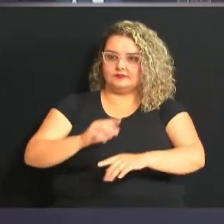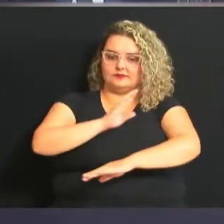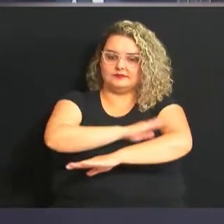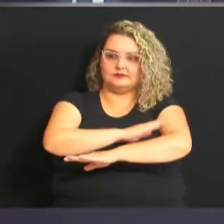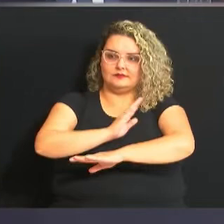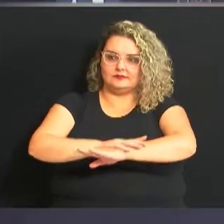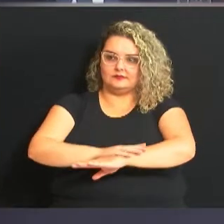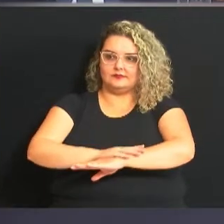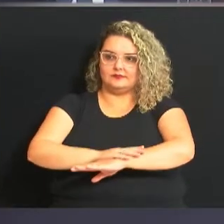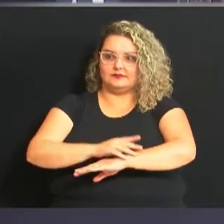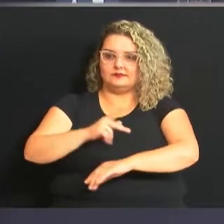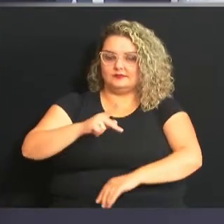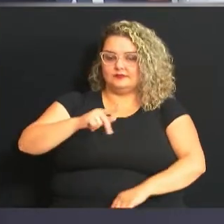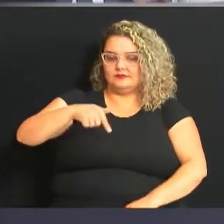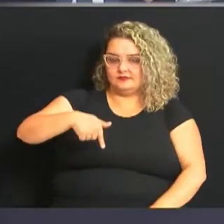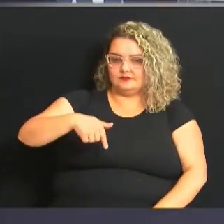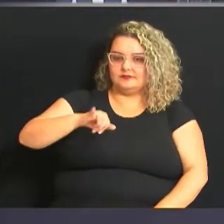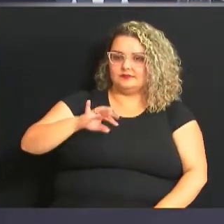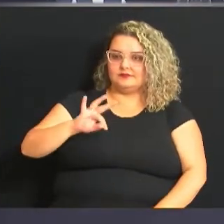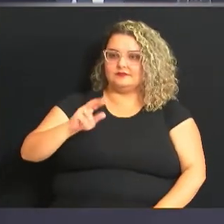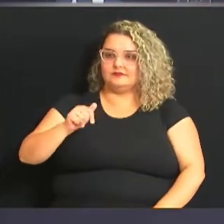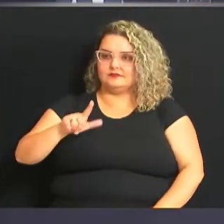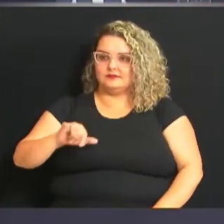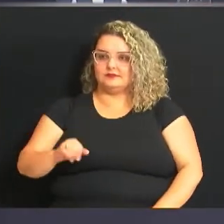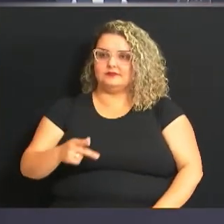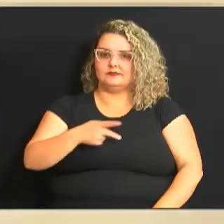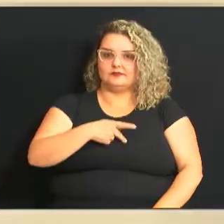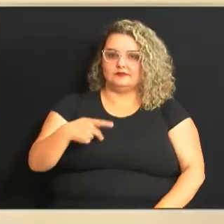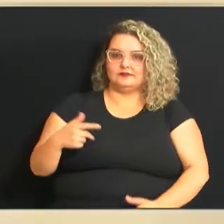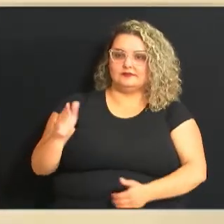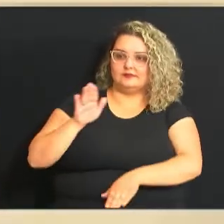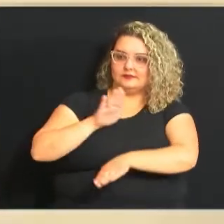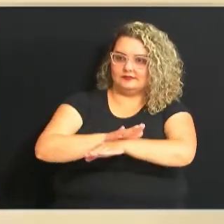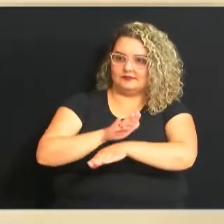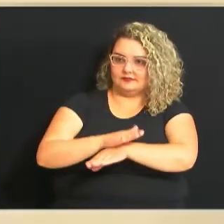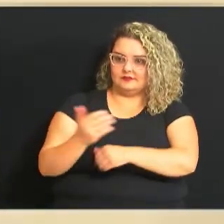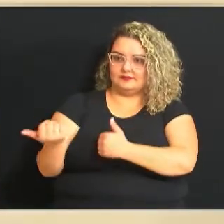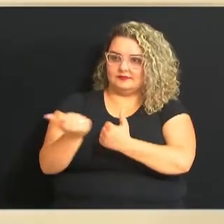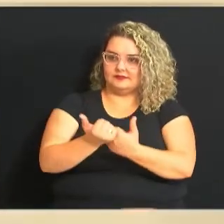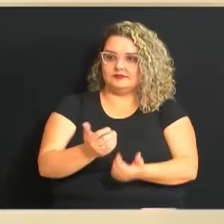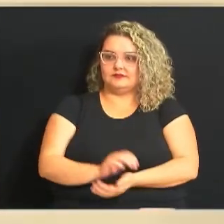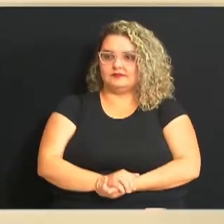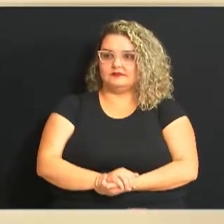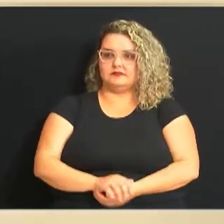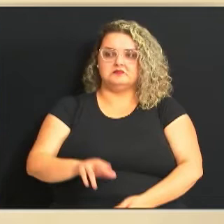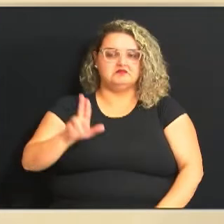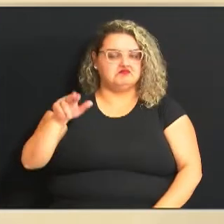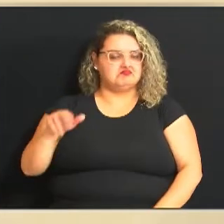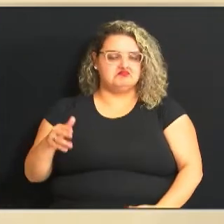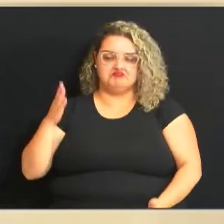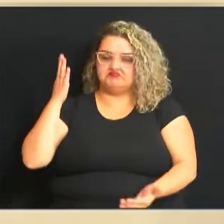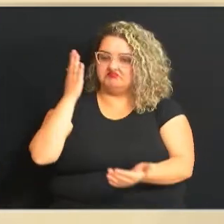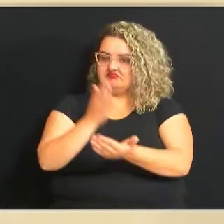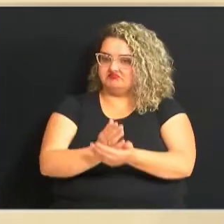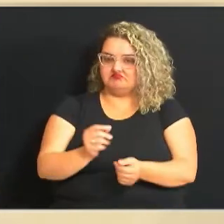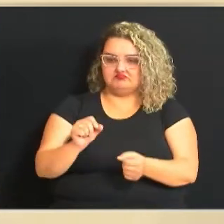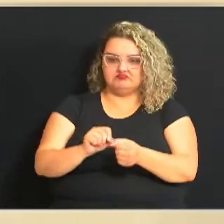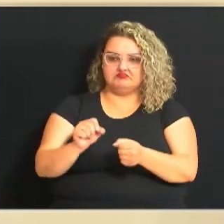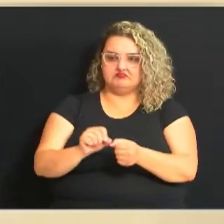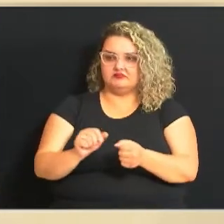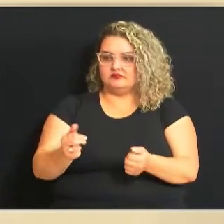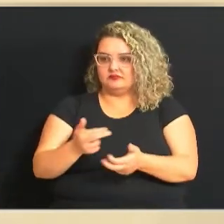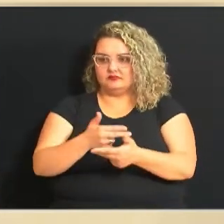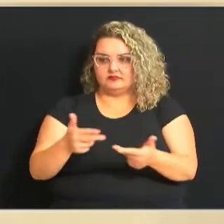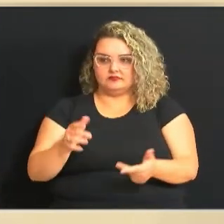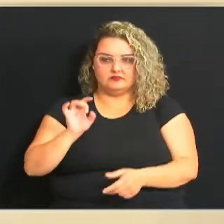pela sua audiência. A gente segue aqui com as notícias do Legislativo, agora falando sobre a ação dos parlamentares, e a gente começa com